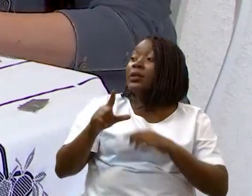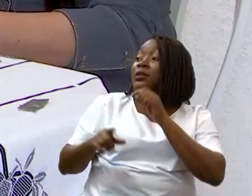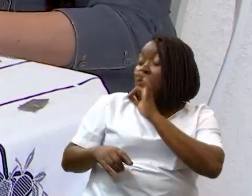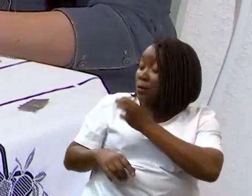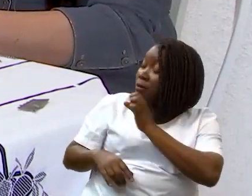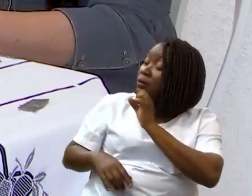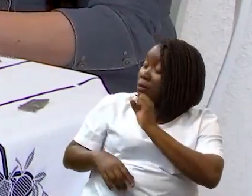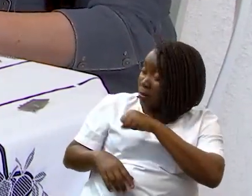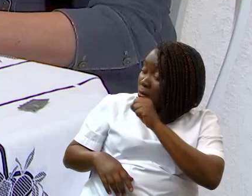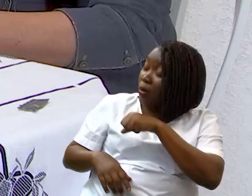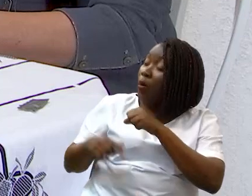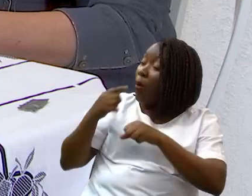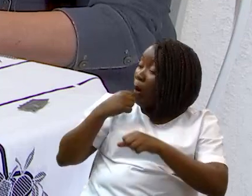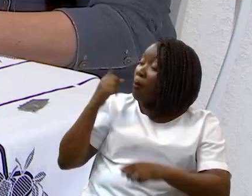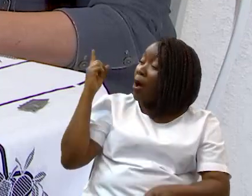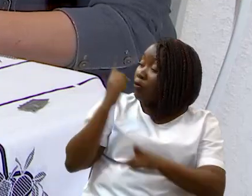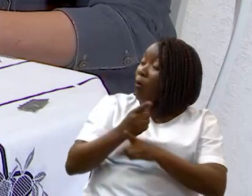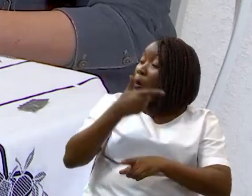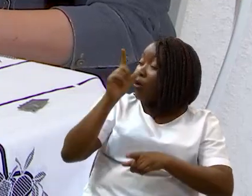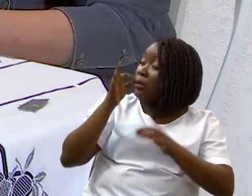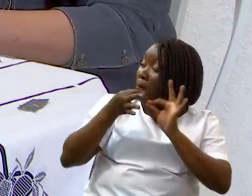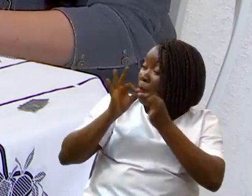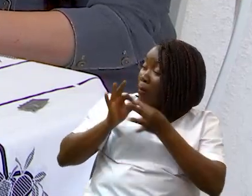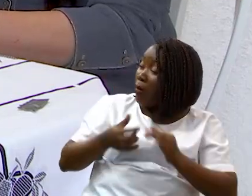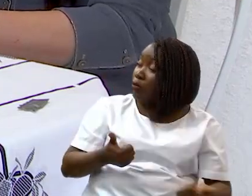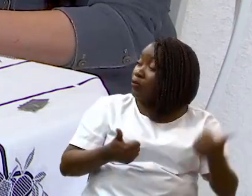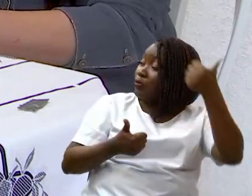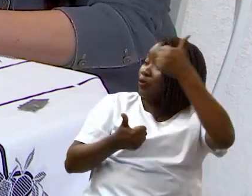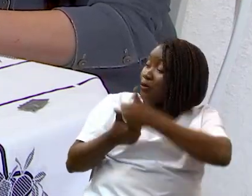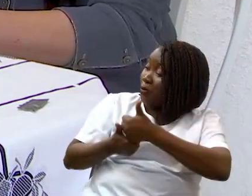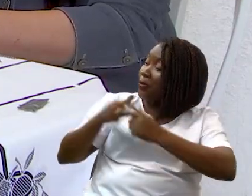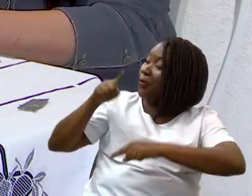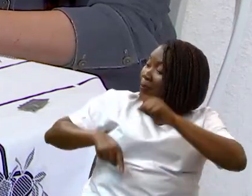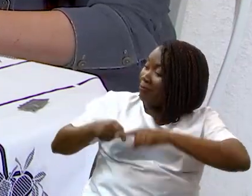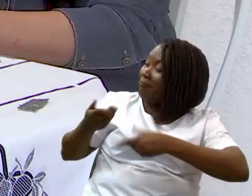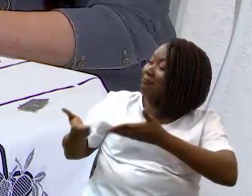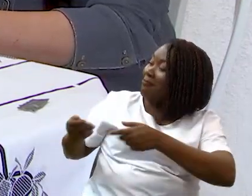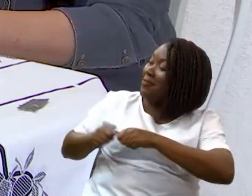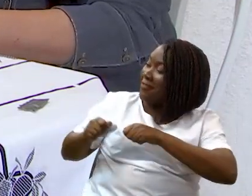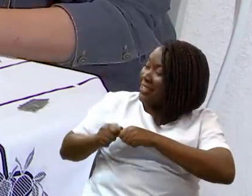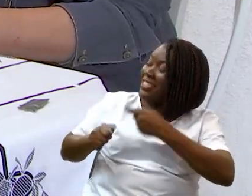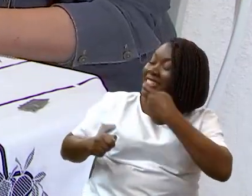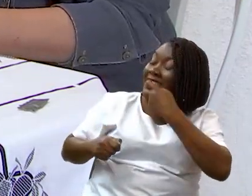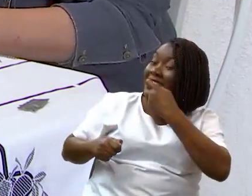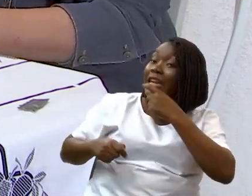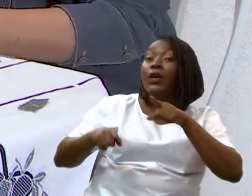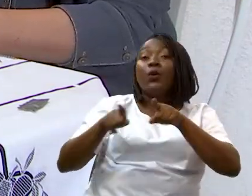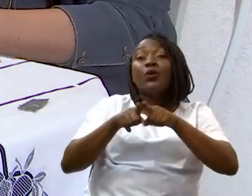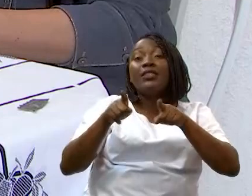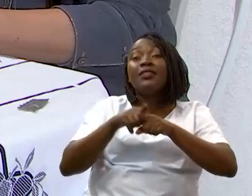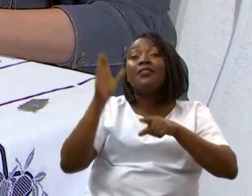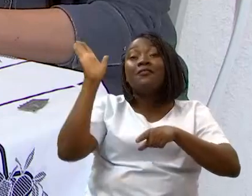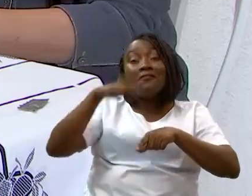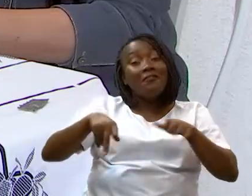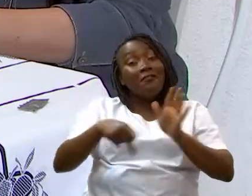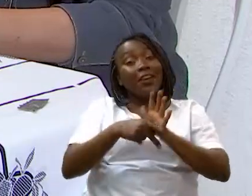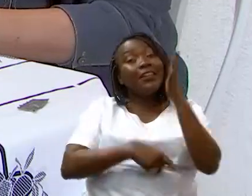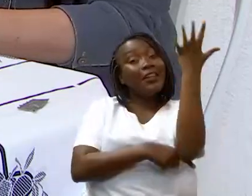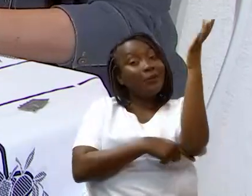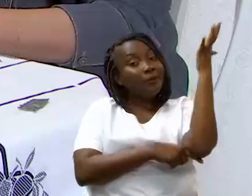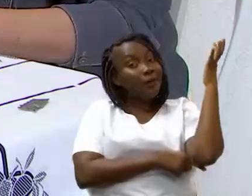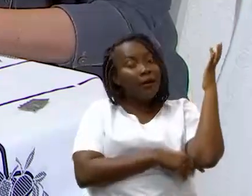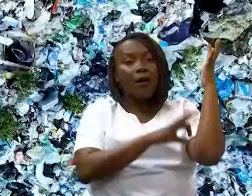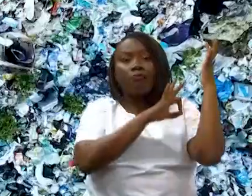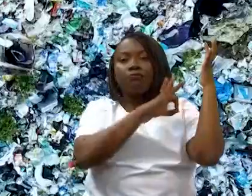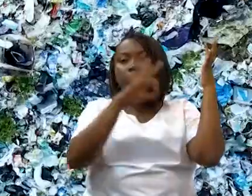achou outra molécula para substituir o bisfenol, para fazer aquele plástico. Inclusive que vem da